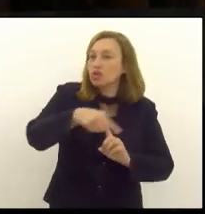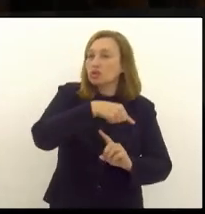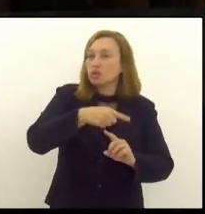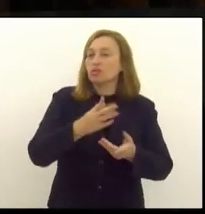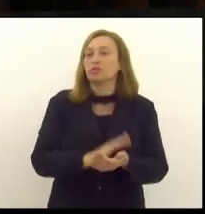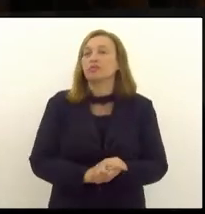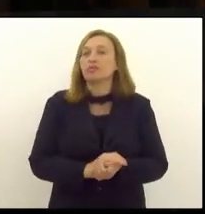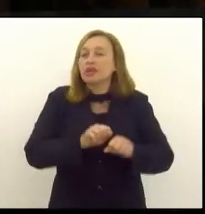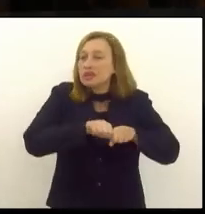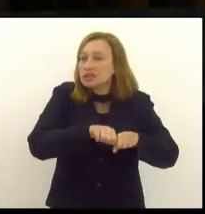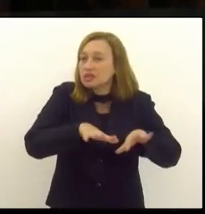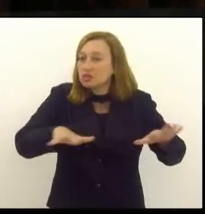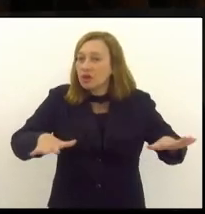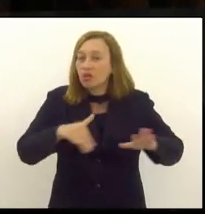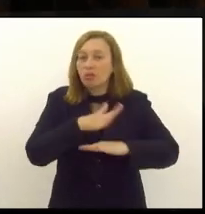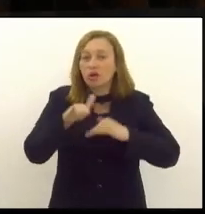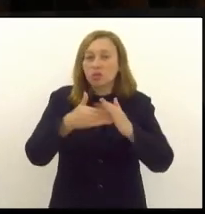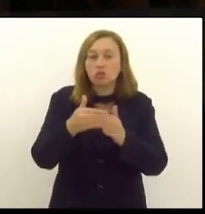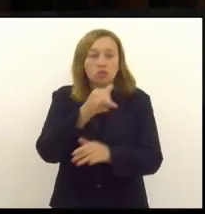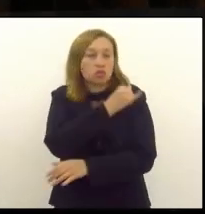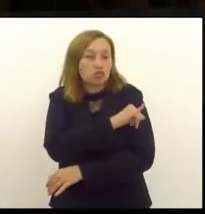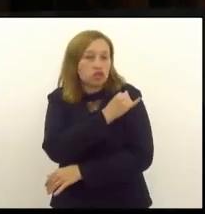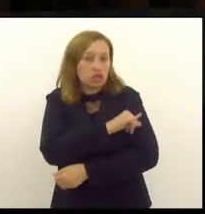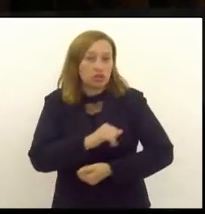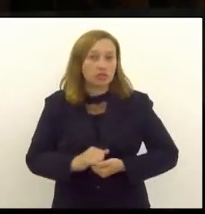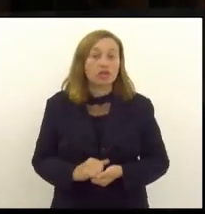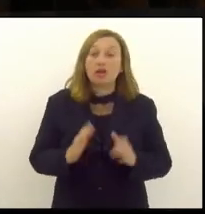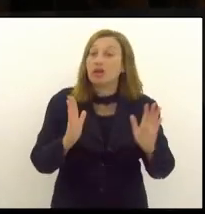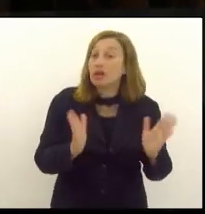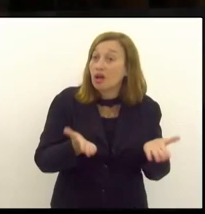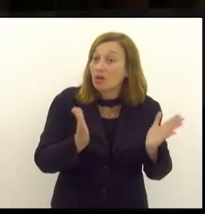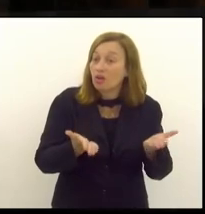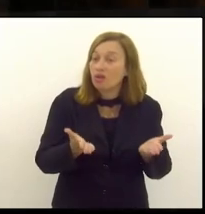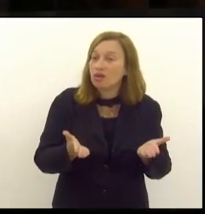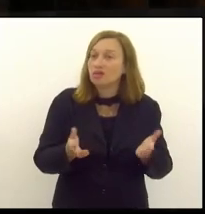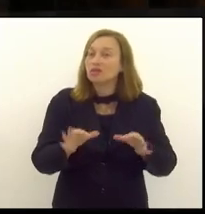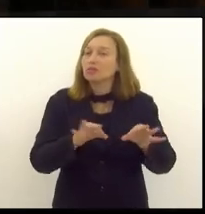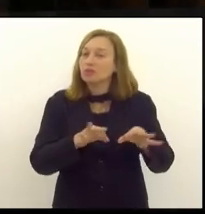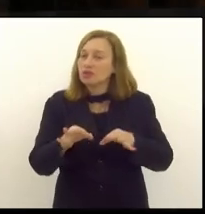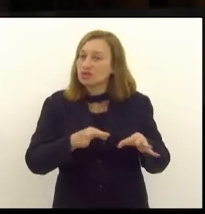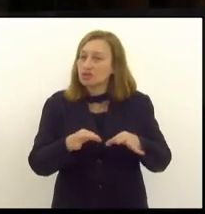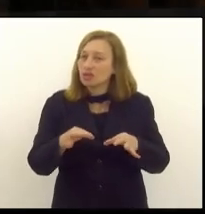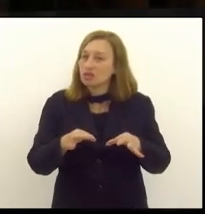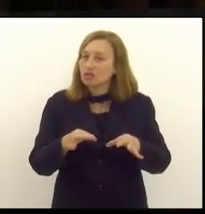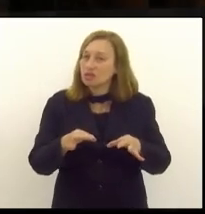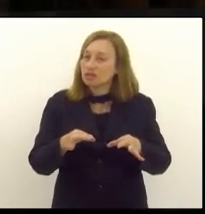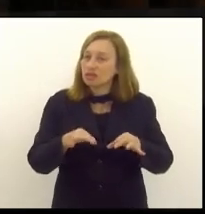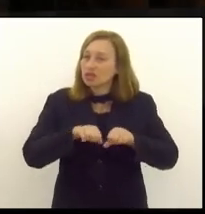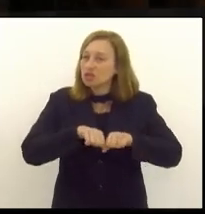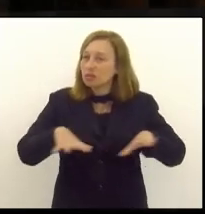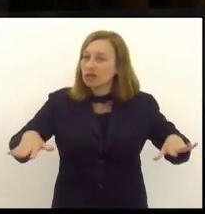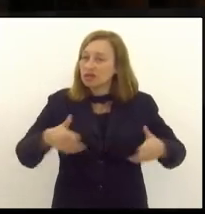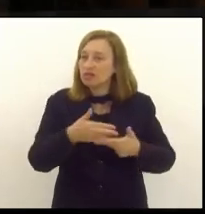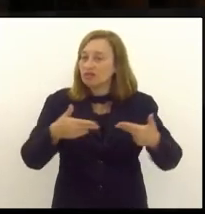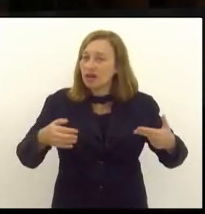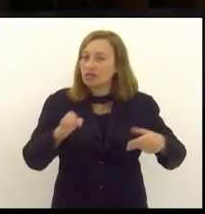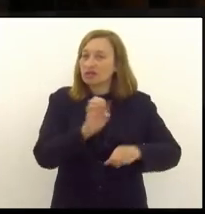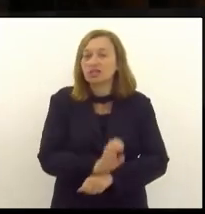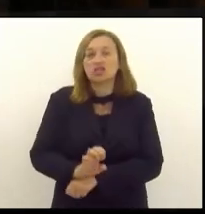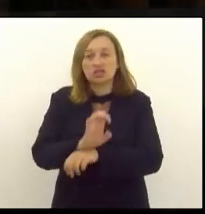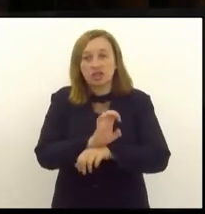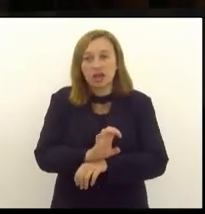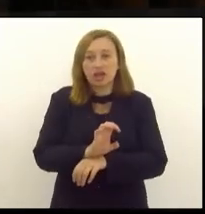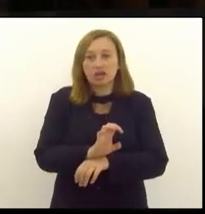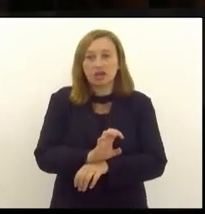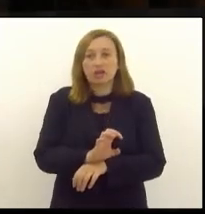se estendeu para todo o Rio de Janeiro, e agora o projeto está ganhando o país. Vários estados já aderiram e